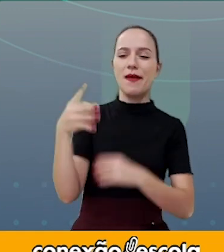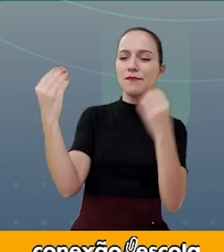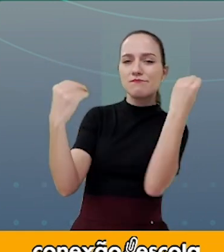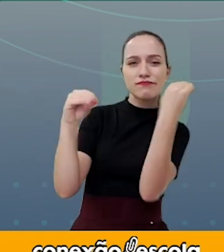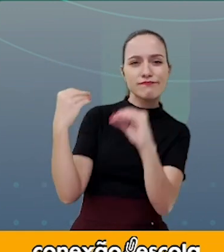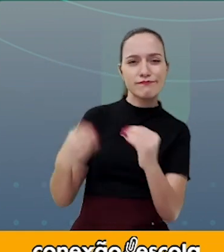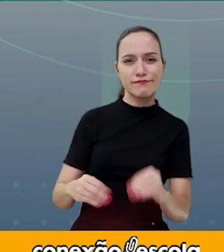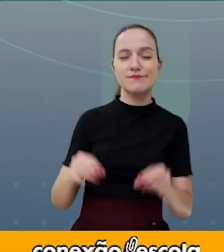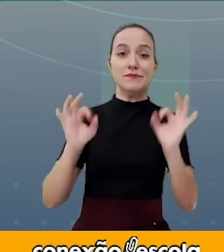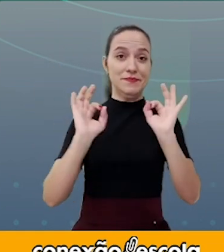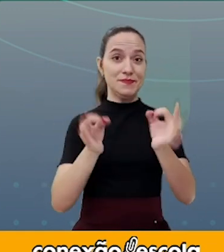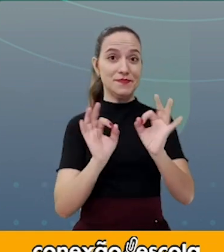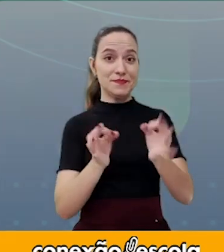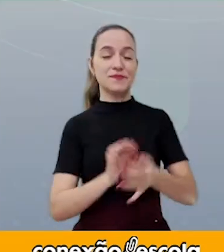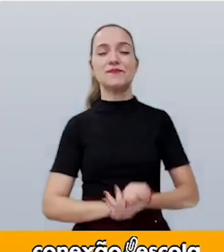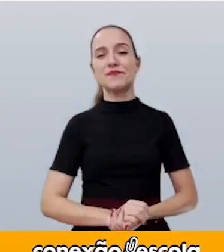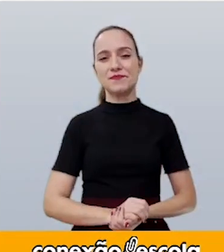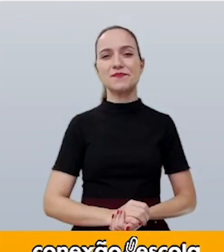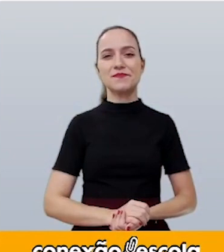tabela, tá certo?